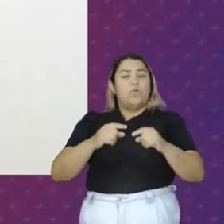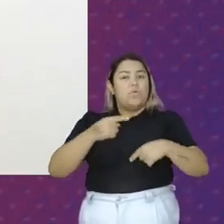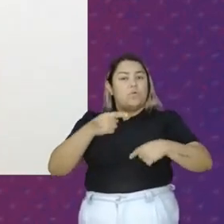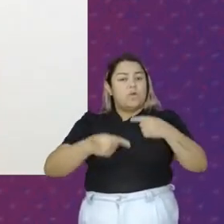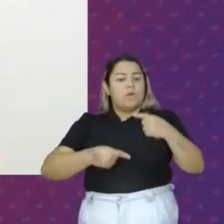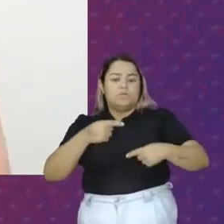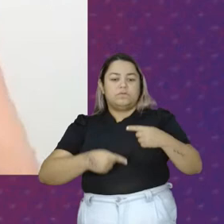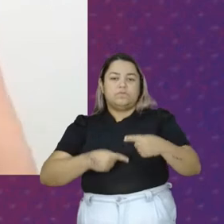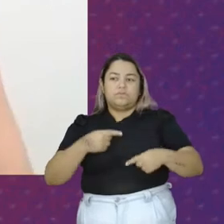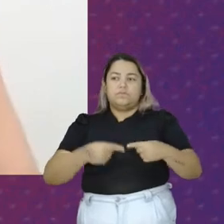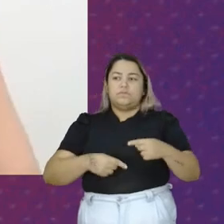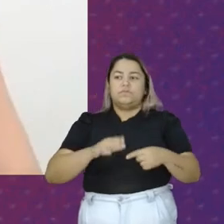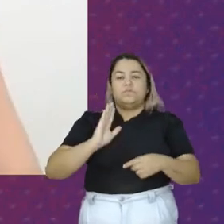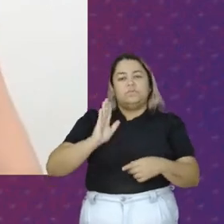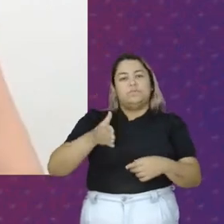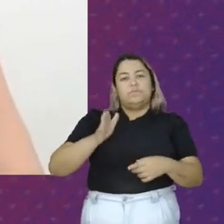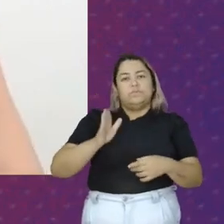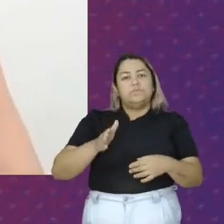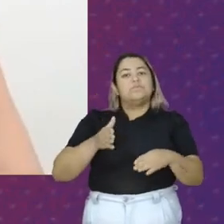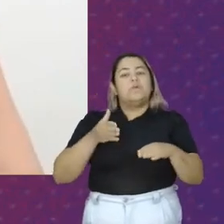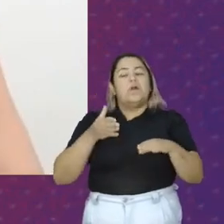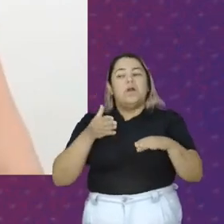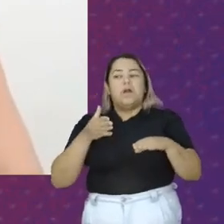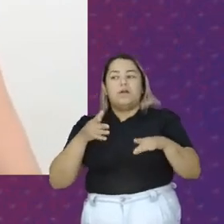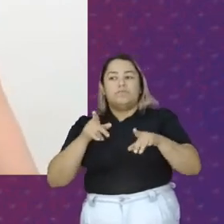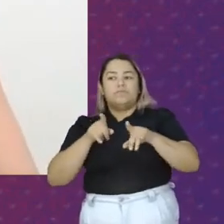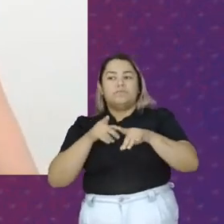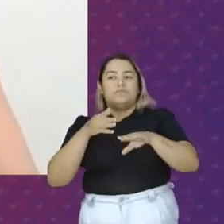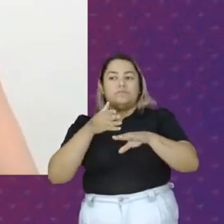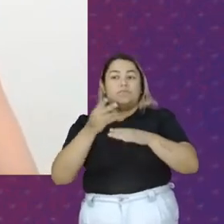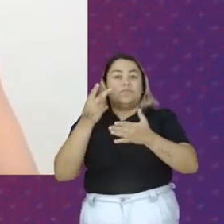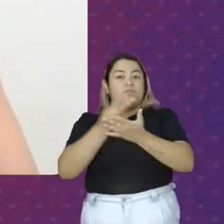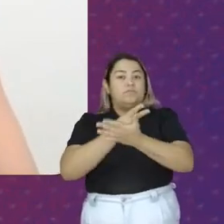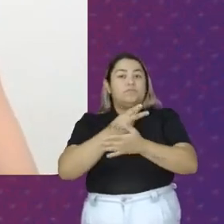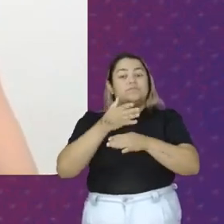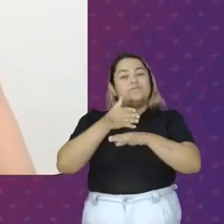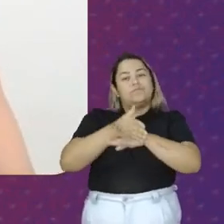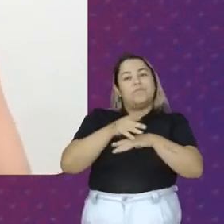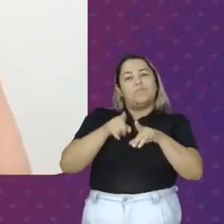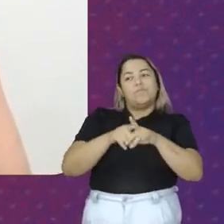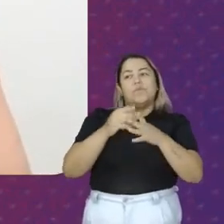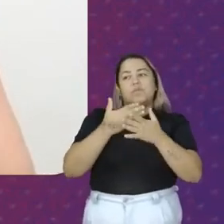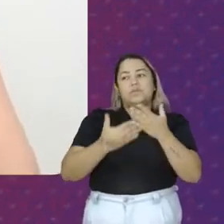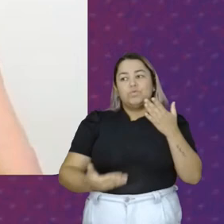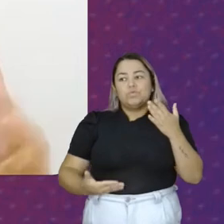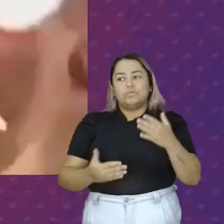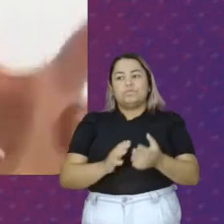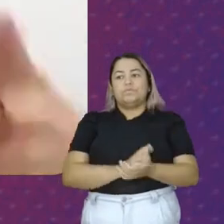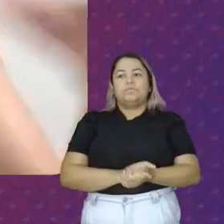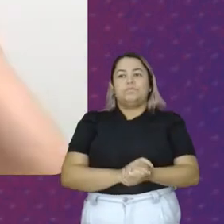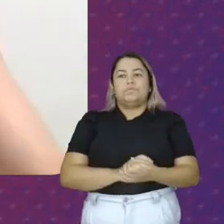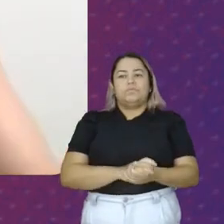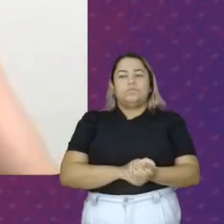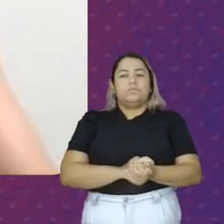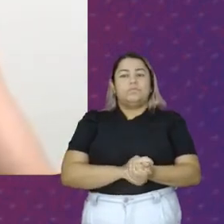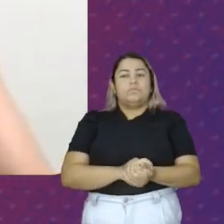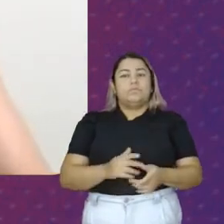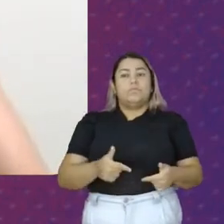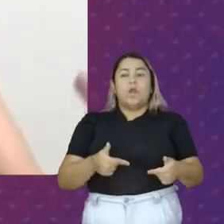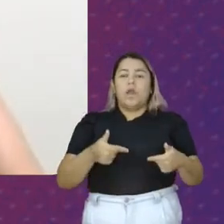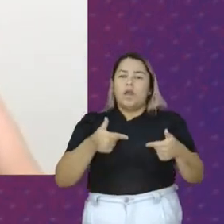poder, porque se eu já entrei perdendo? Percebem isso? Sim. Então, essa